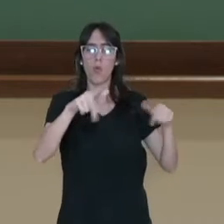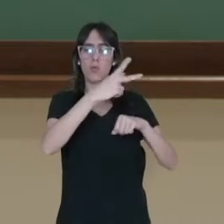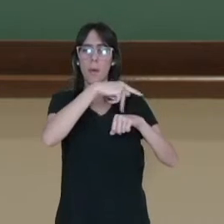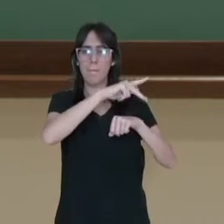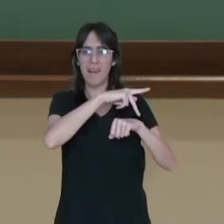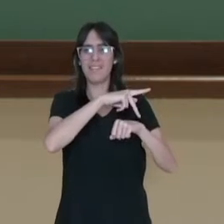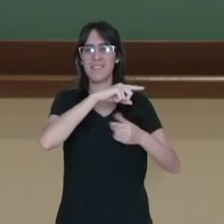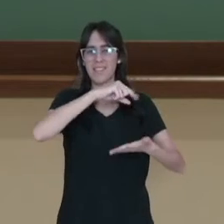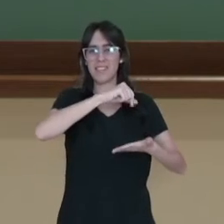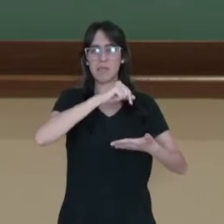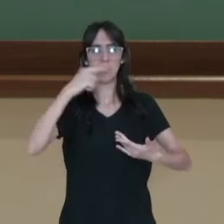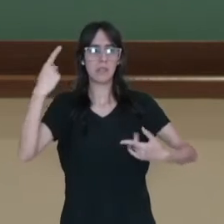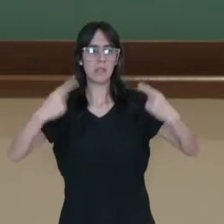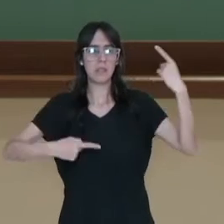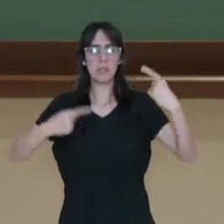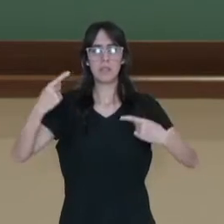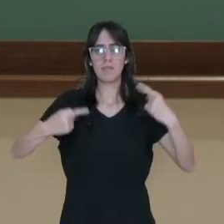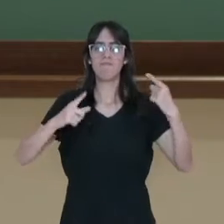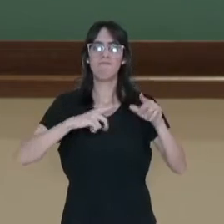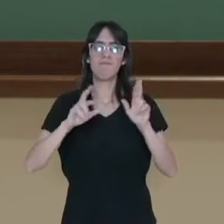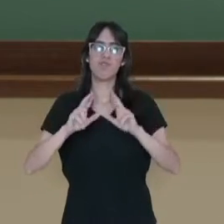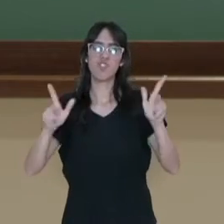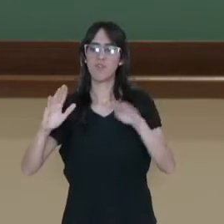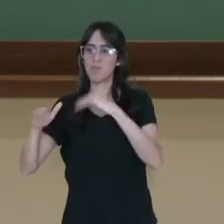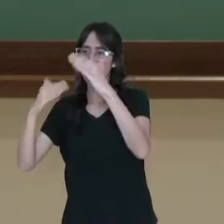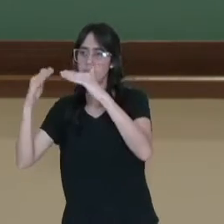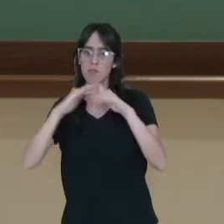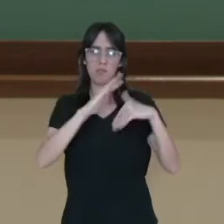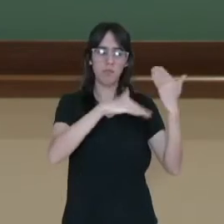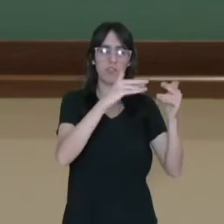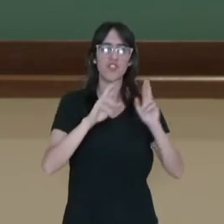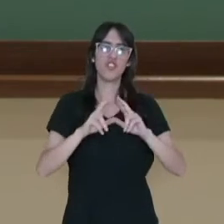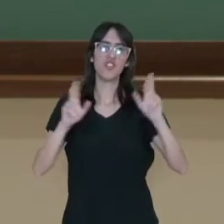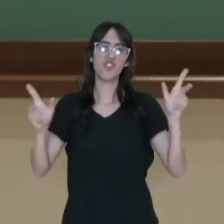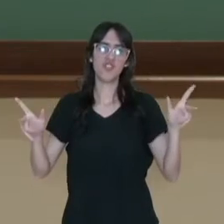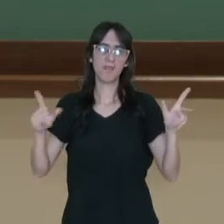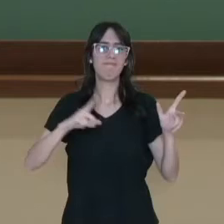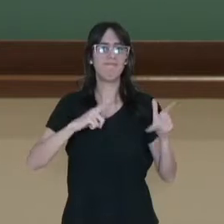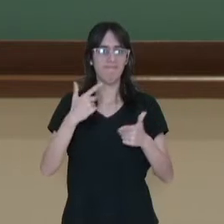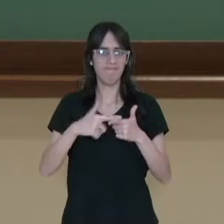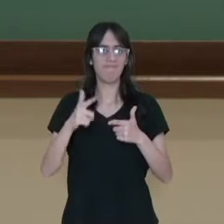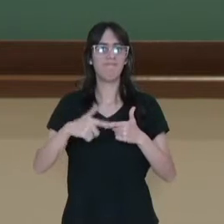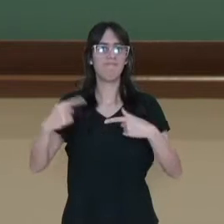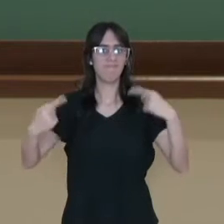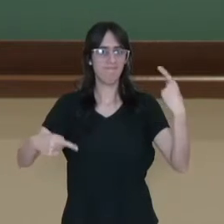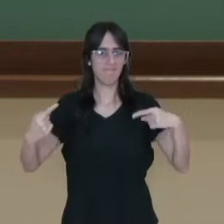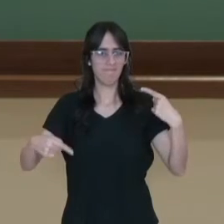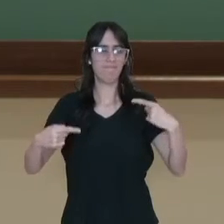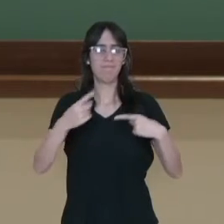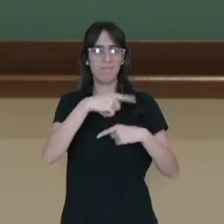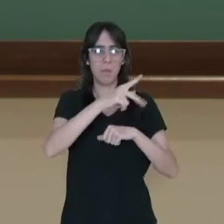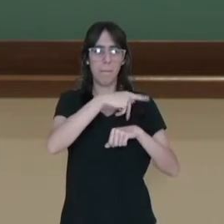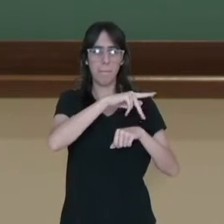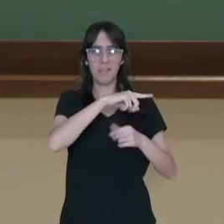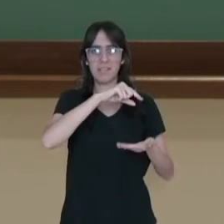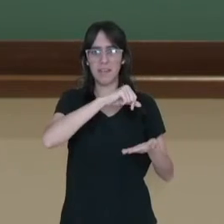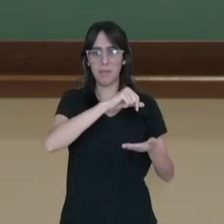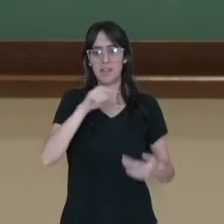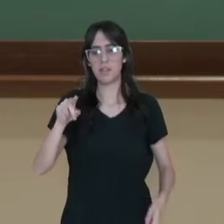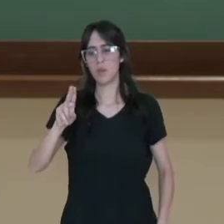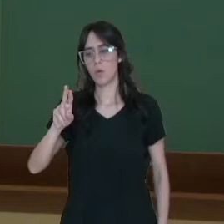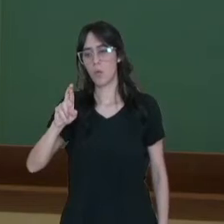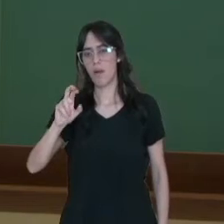um aumento dessa diferença de desenvolvimento entre a União Soviética e os principais países